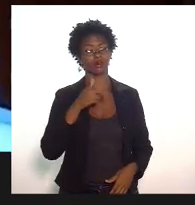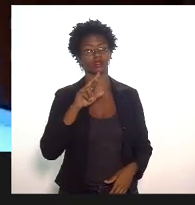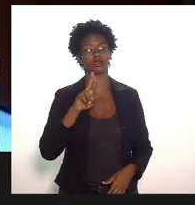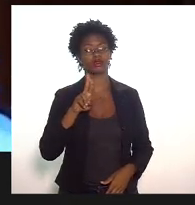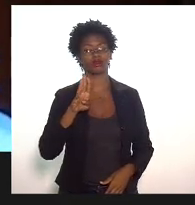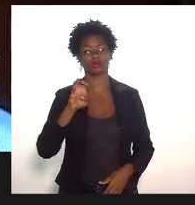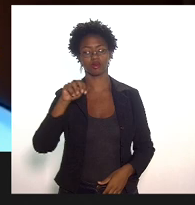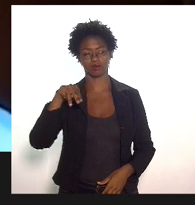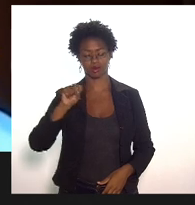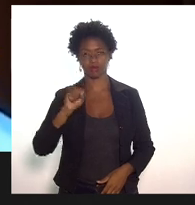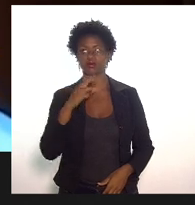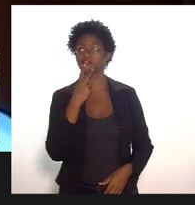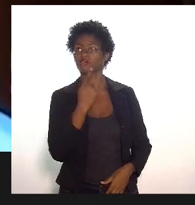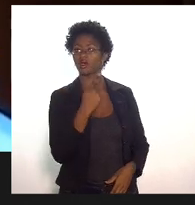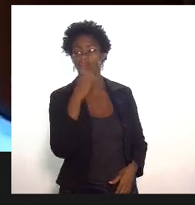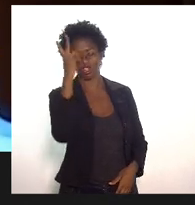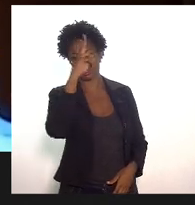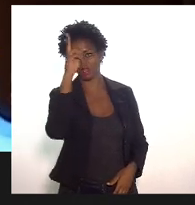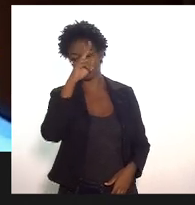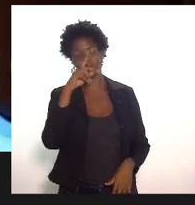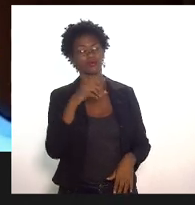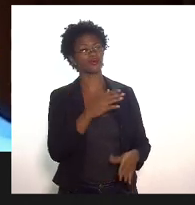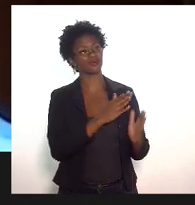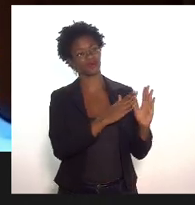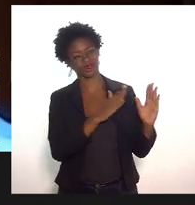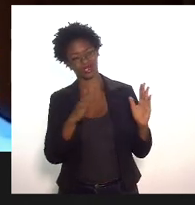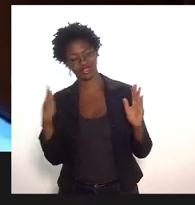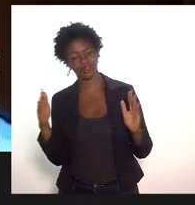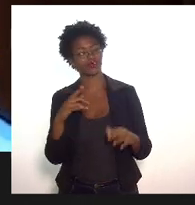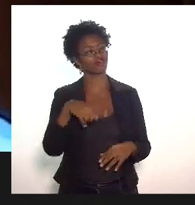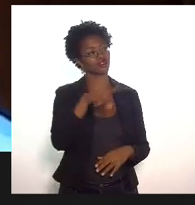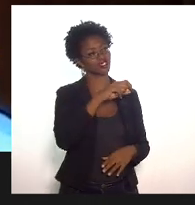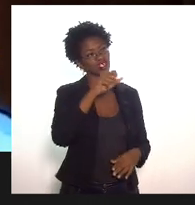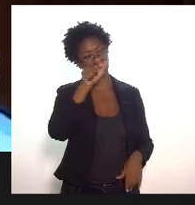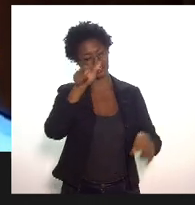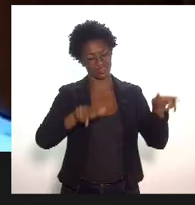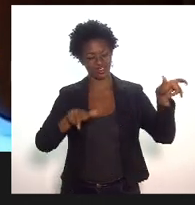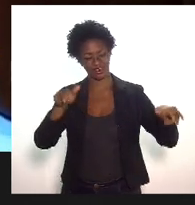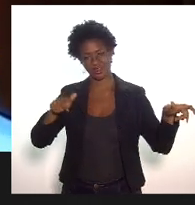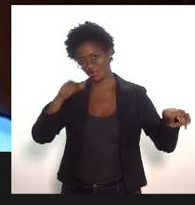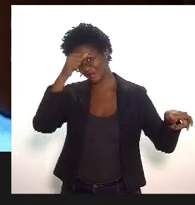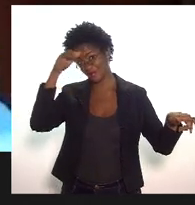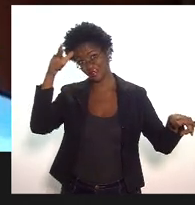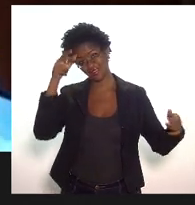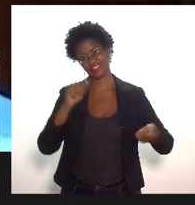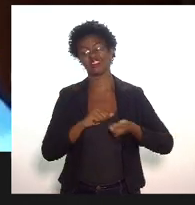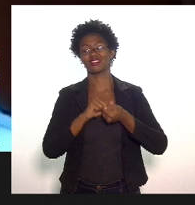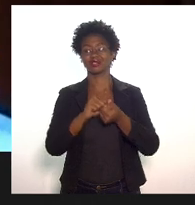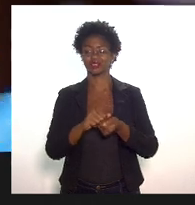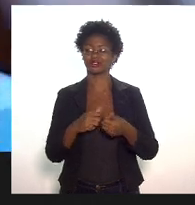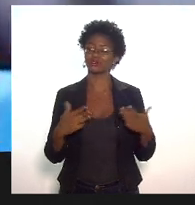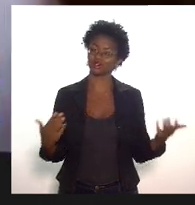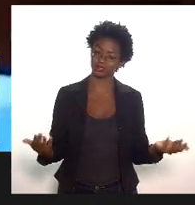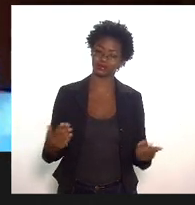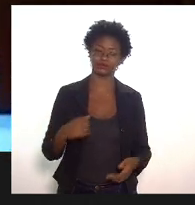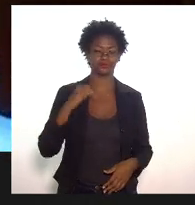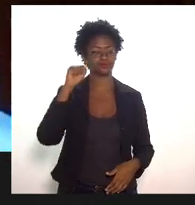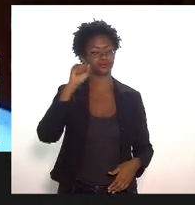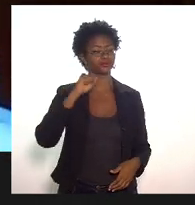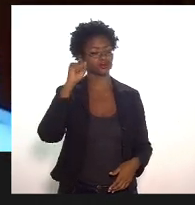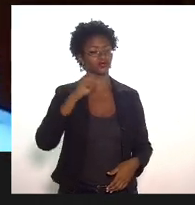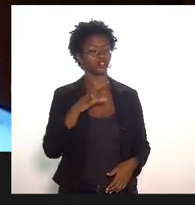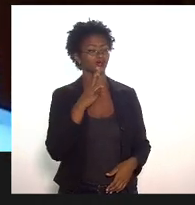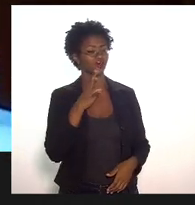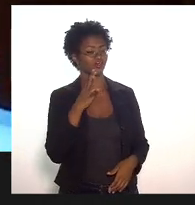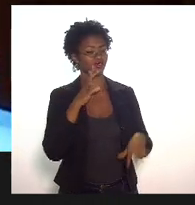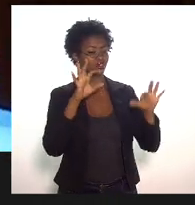dos tempos em que você e o Nelson foram prefeitos juntos, e o senador conhece bem